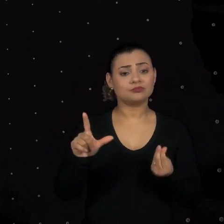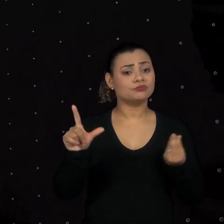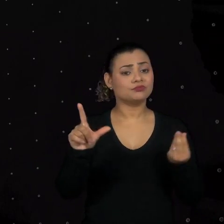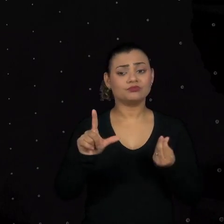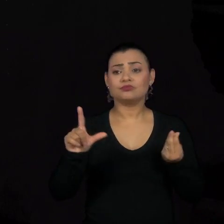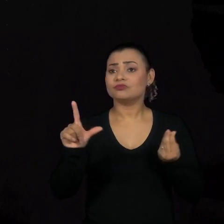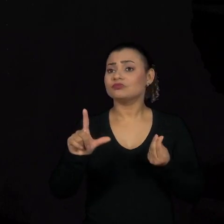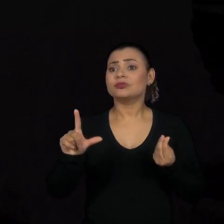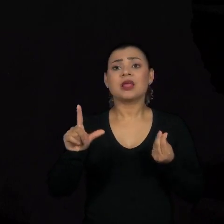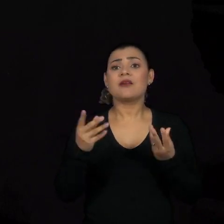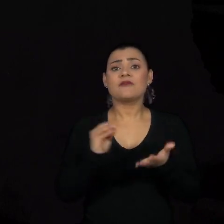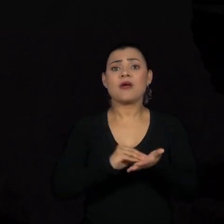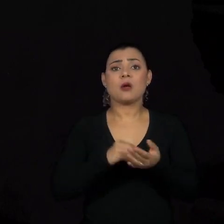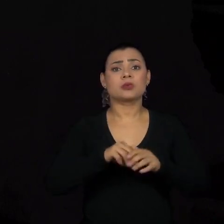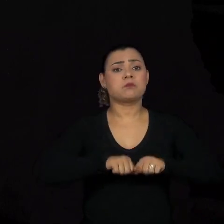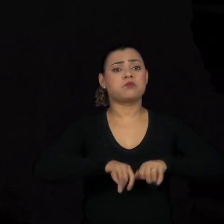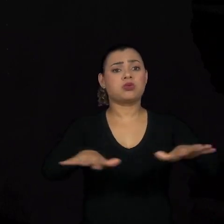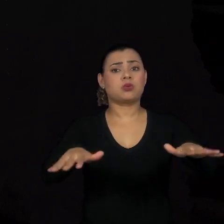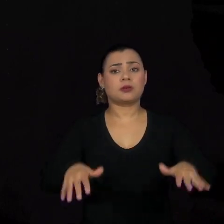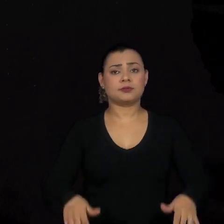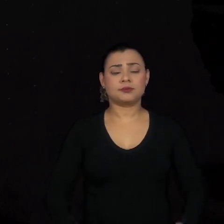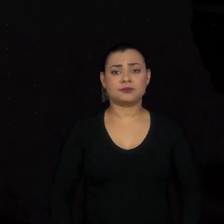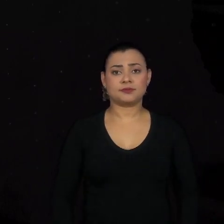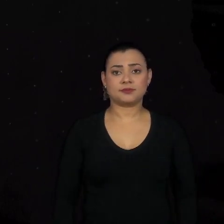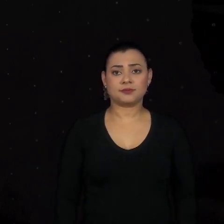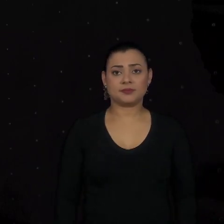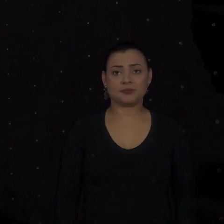ser espalhada.